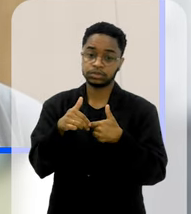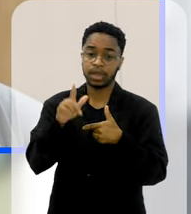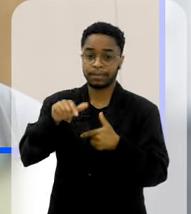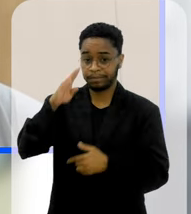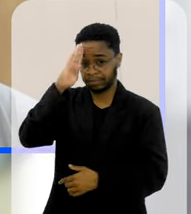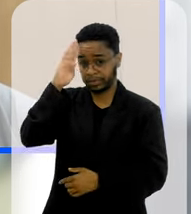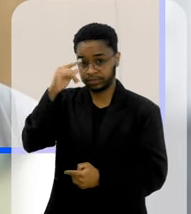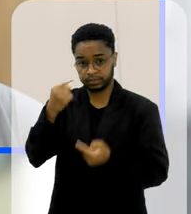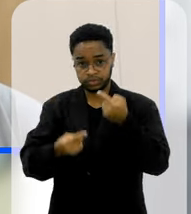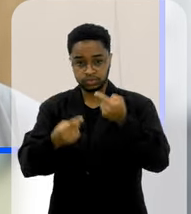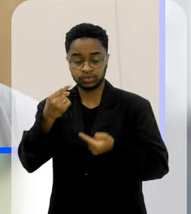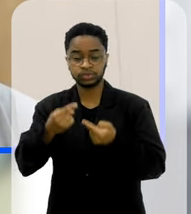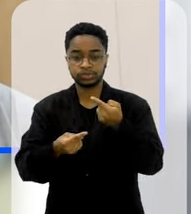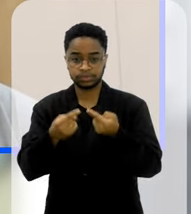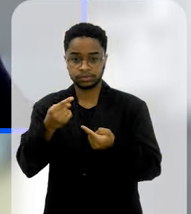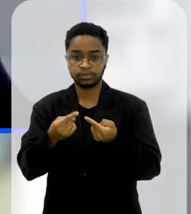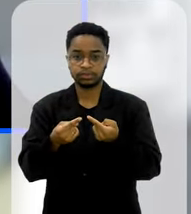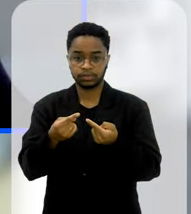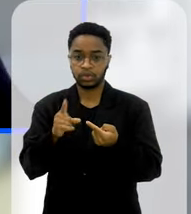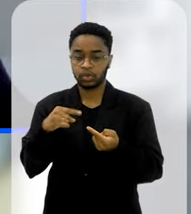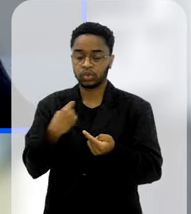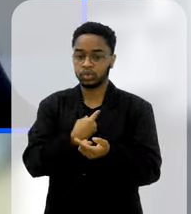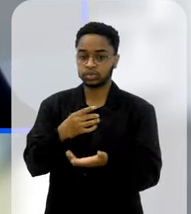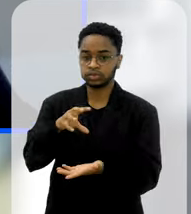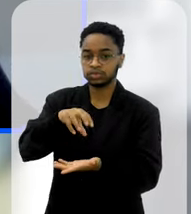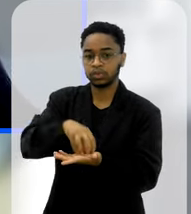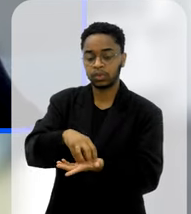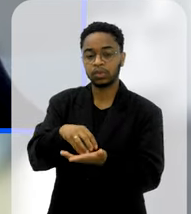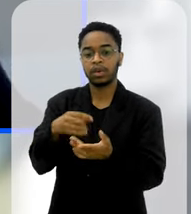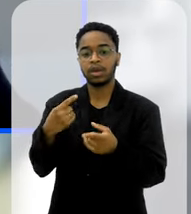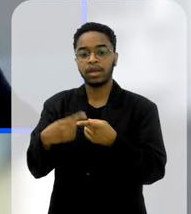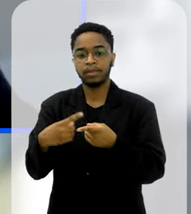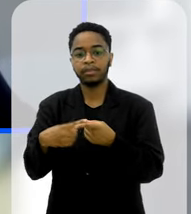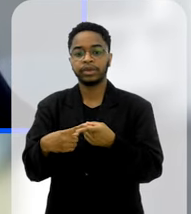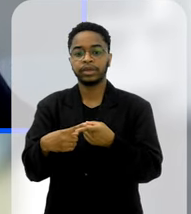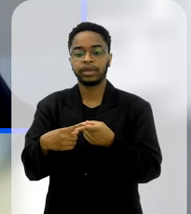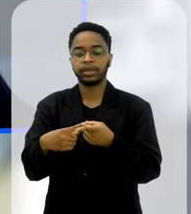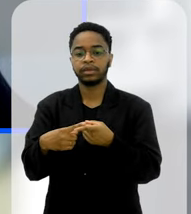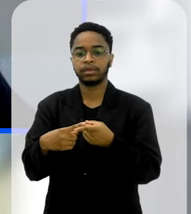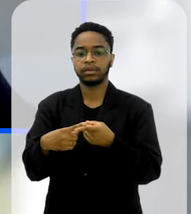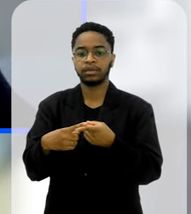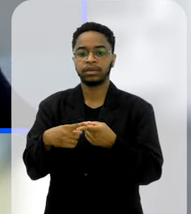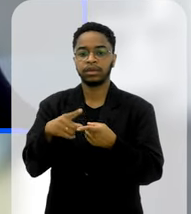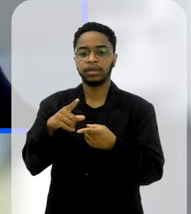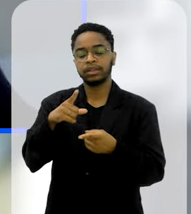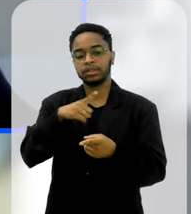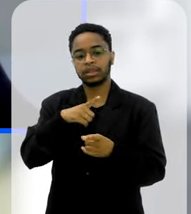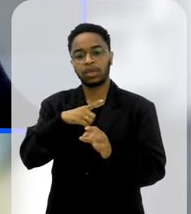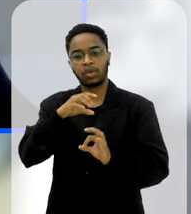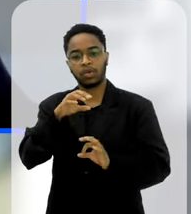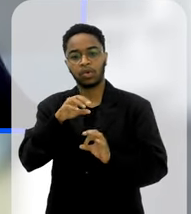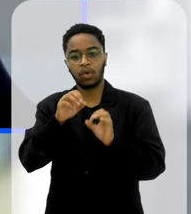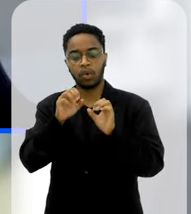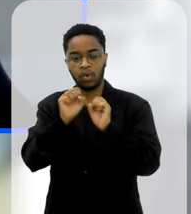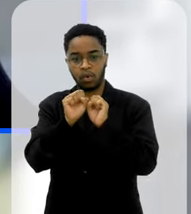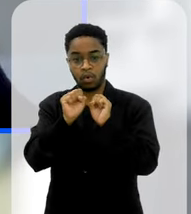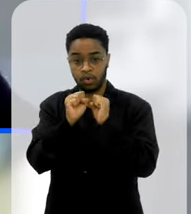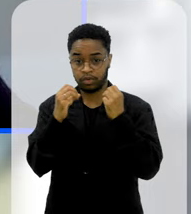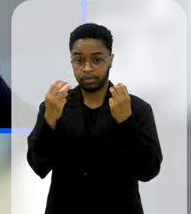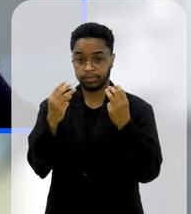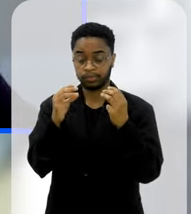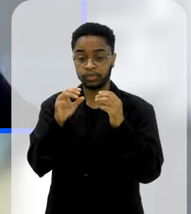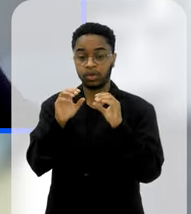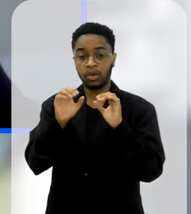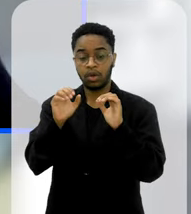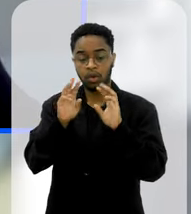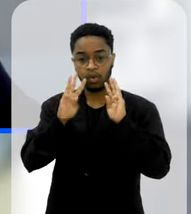Essa é a grande discussão do nosso núcleo, um núcleo que é reconhecido pela Organização Mundial